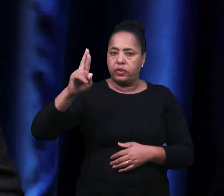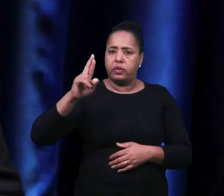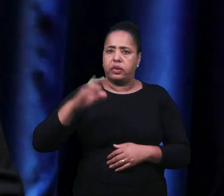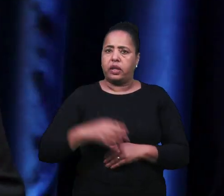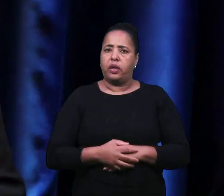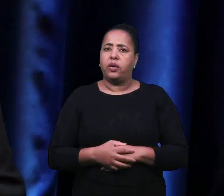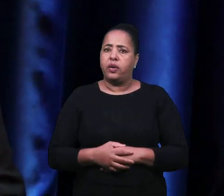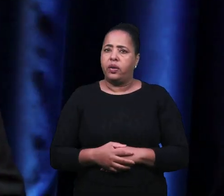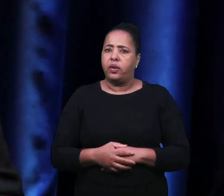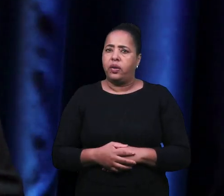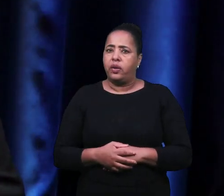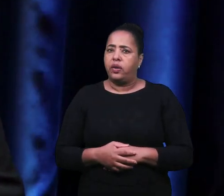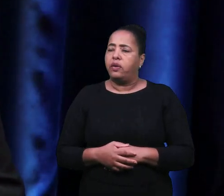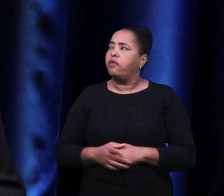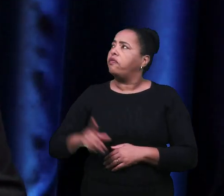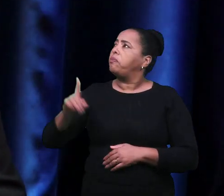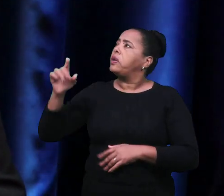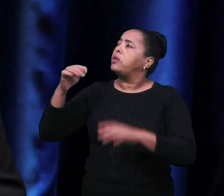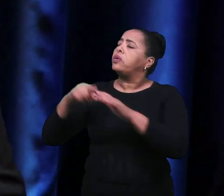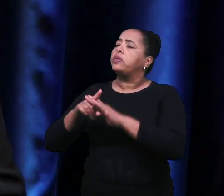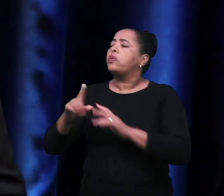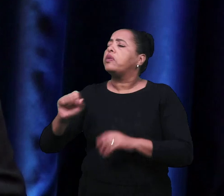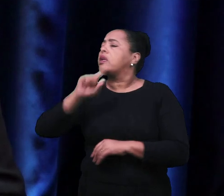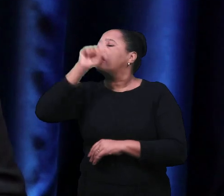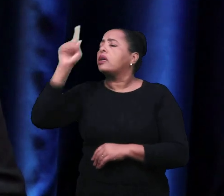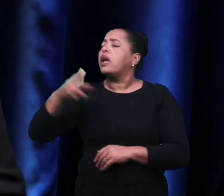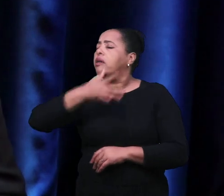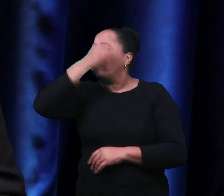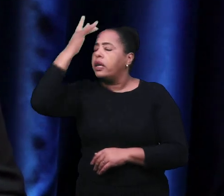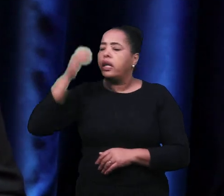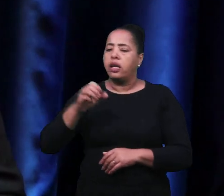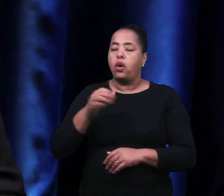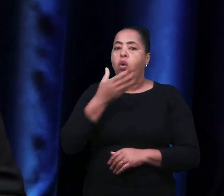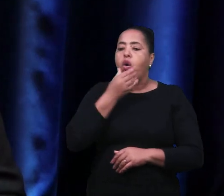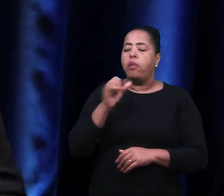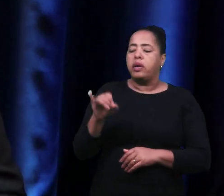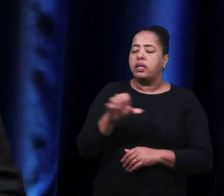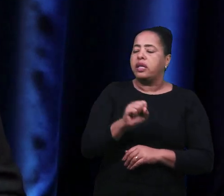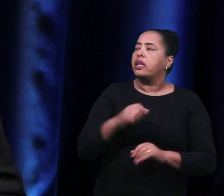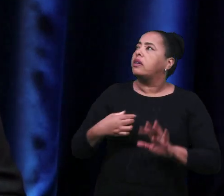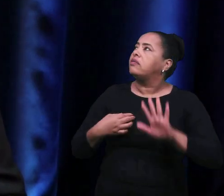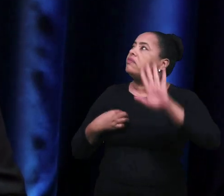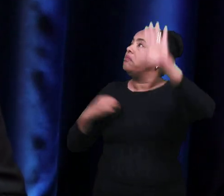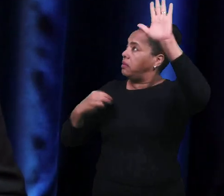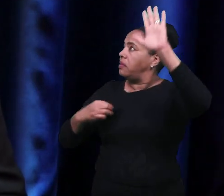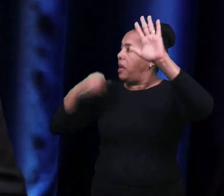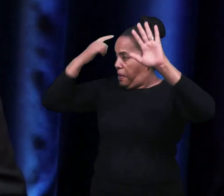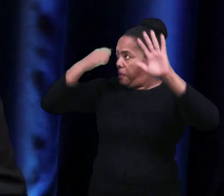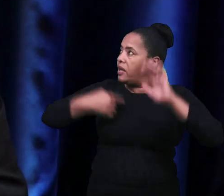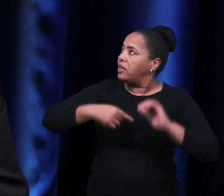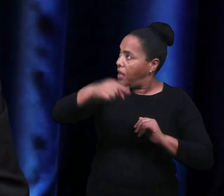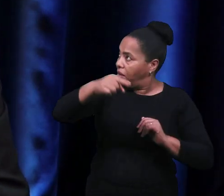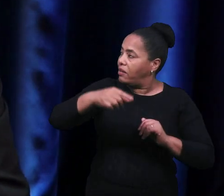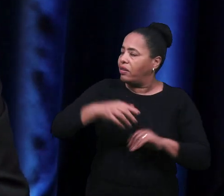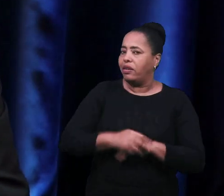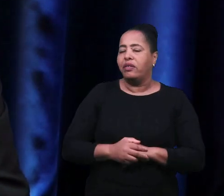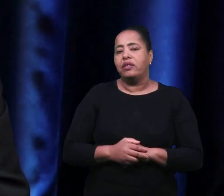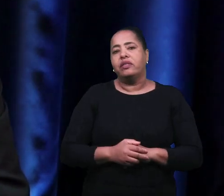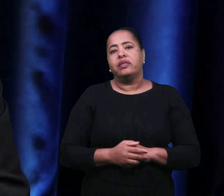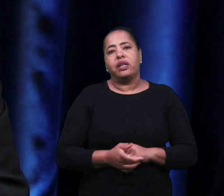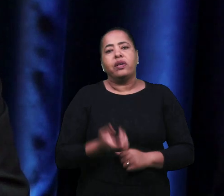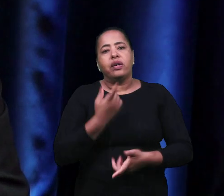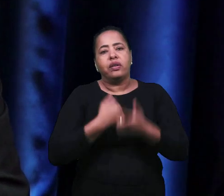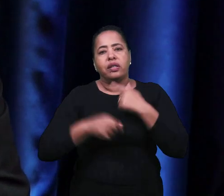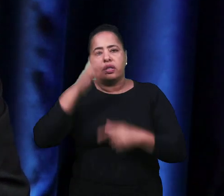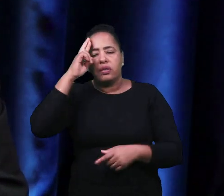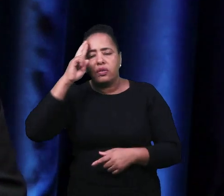né? A quem enviarei? E quem há de ir por nós? Isaías diz, Senhor, eis-me aqui, envia-me a mim. É o que o Senhor quer ouvir de